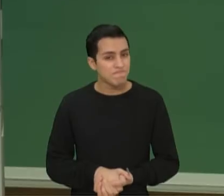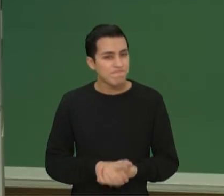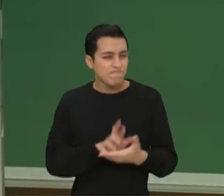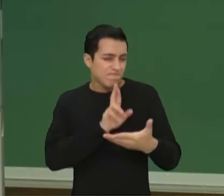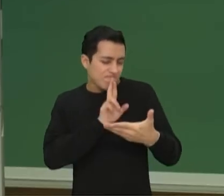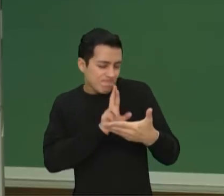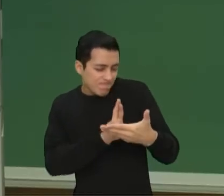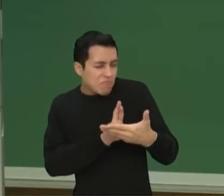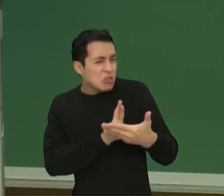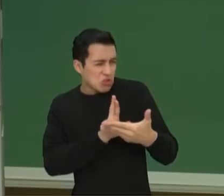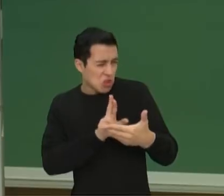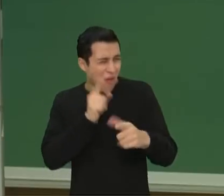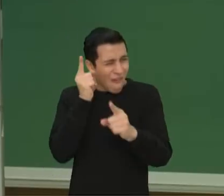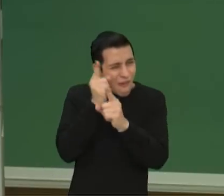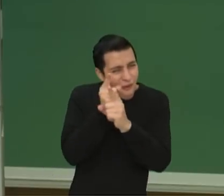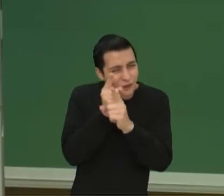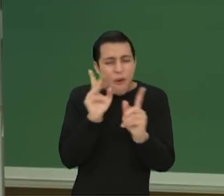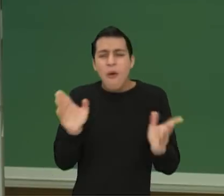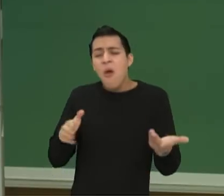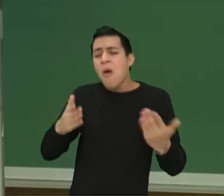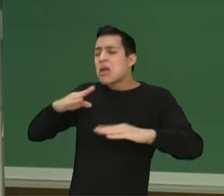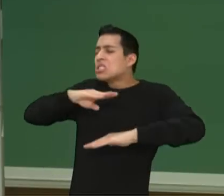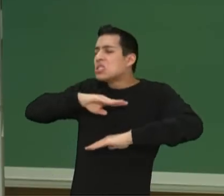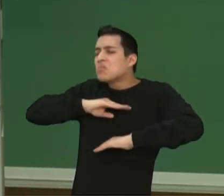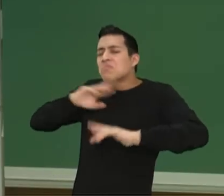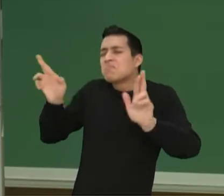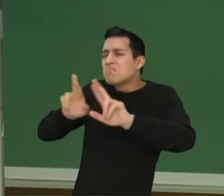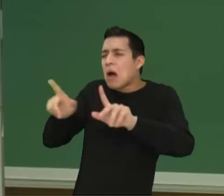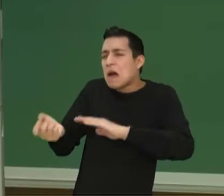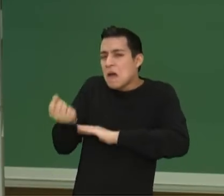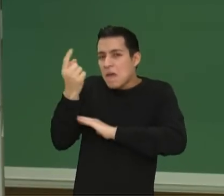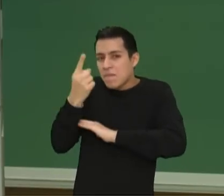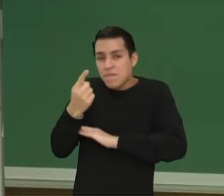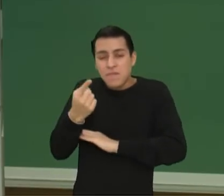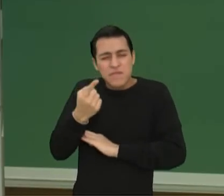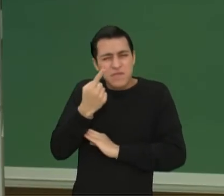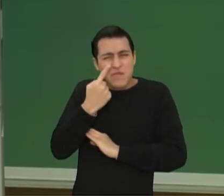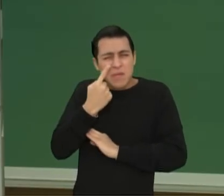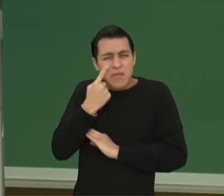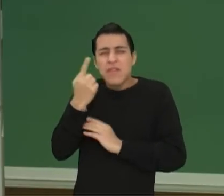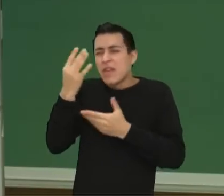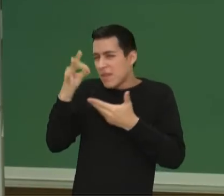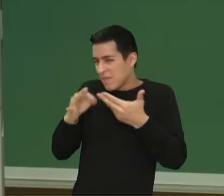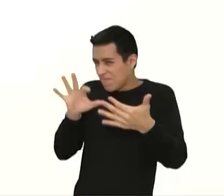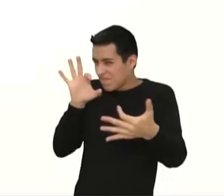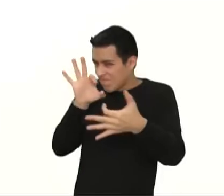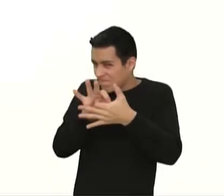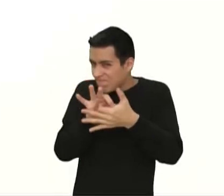Anotou? Encontrou qual é a situação inusitada? Confira a sua resposta com a correção.